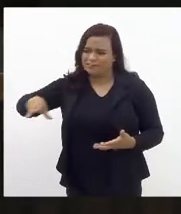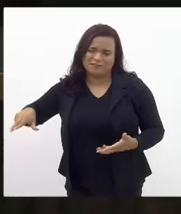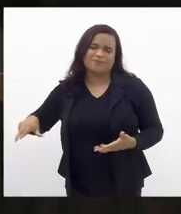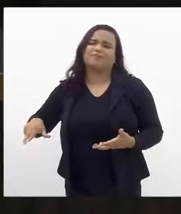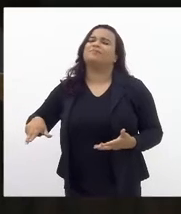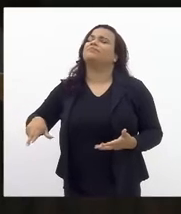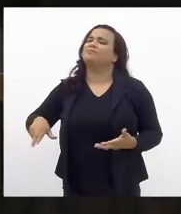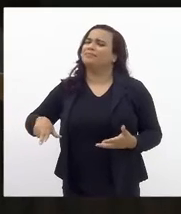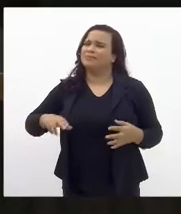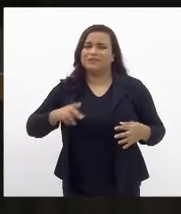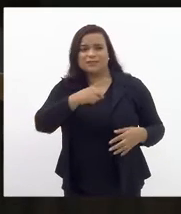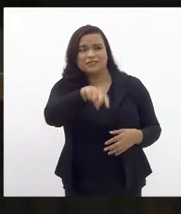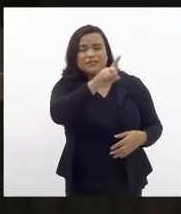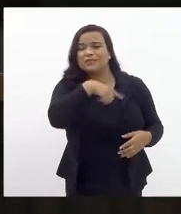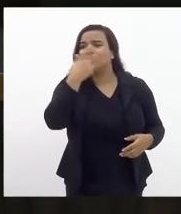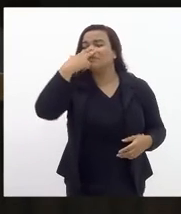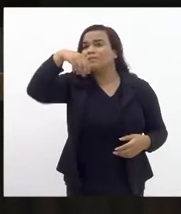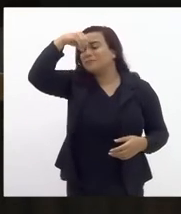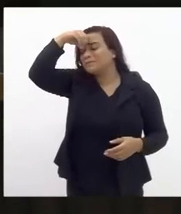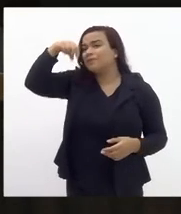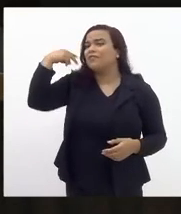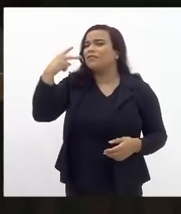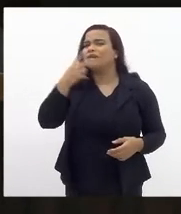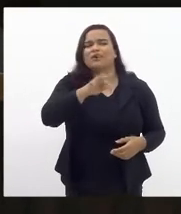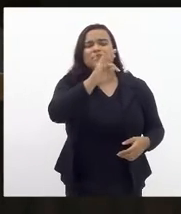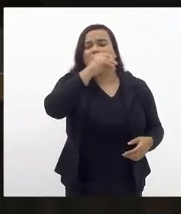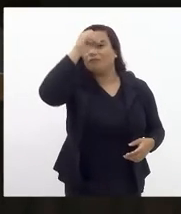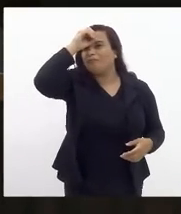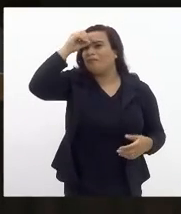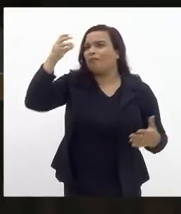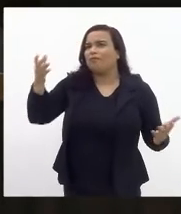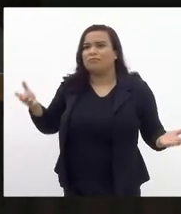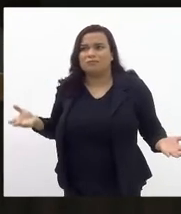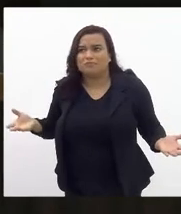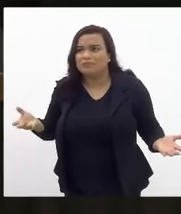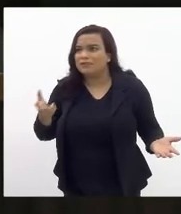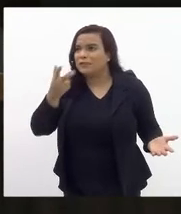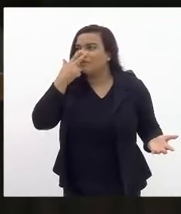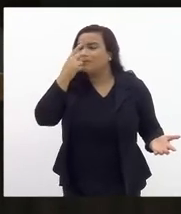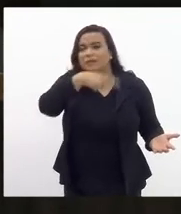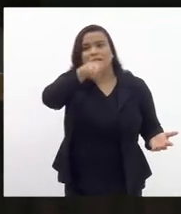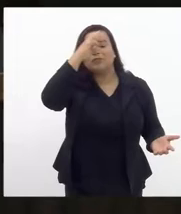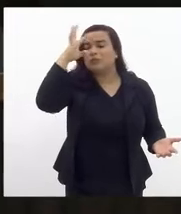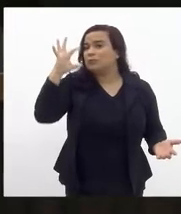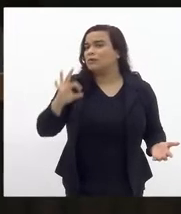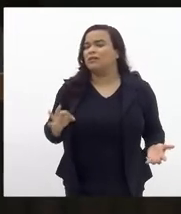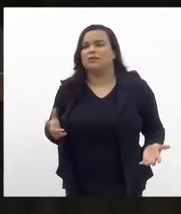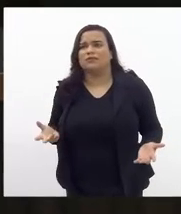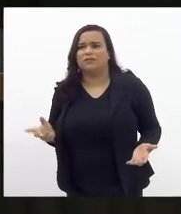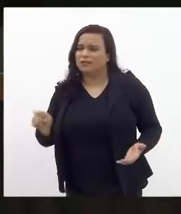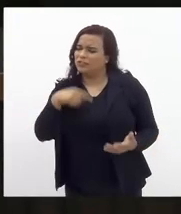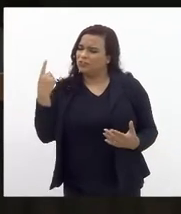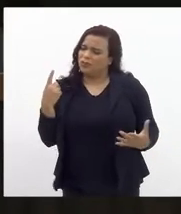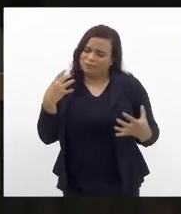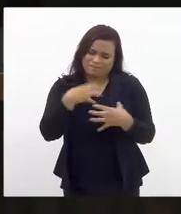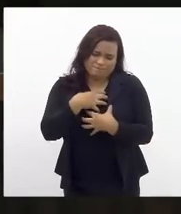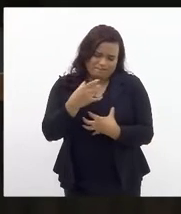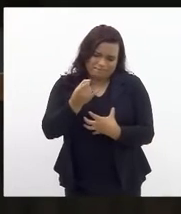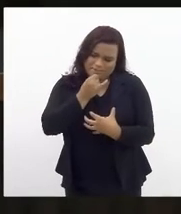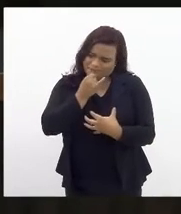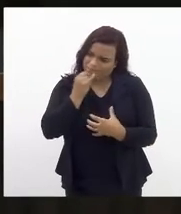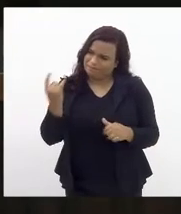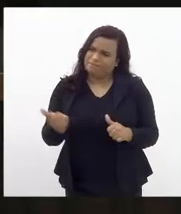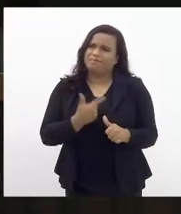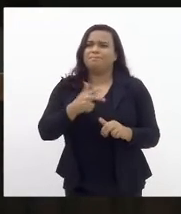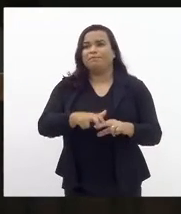total desconhecimento dos vereadores, um total desconhecimento. A gente lamenta, primeiro, por isso,